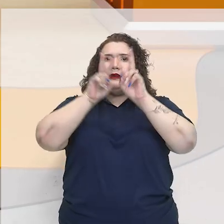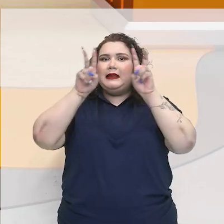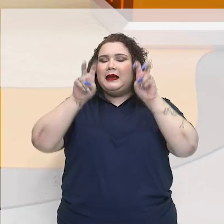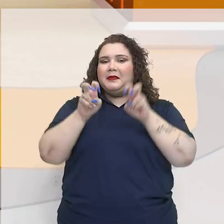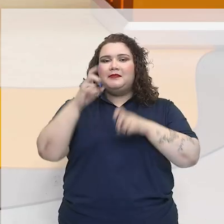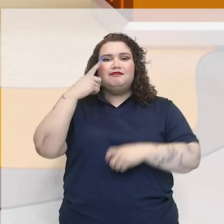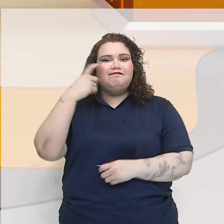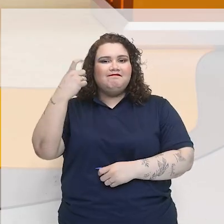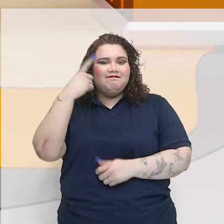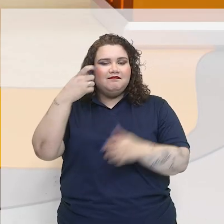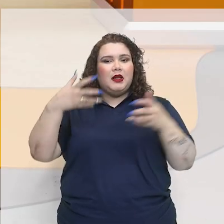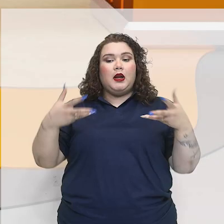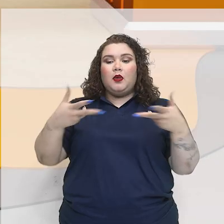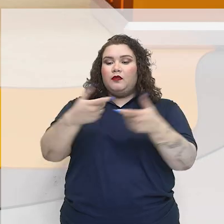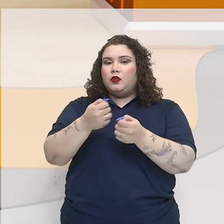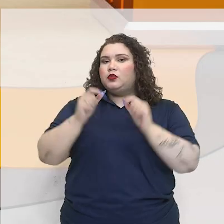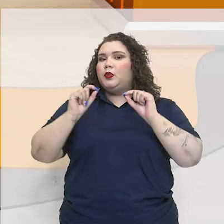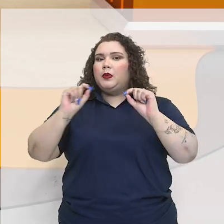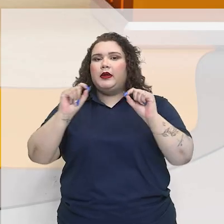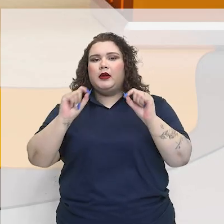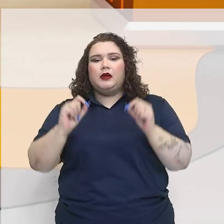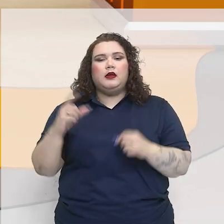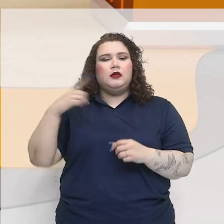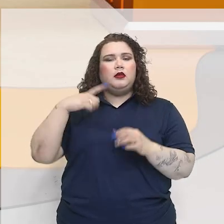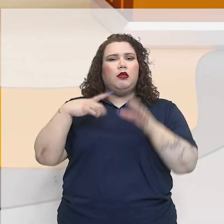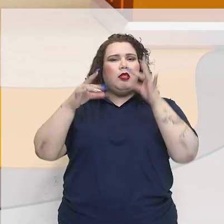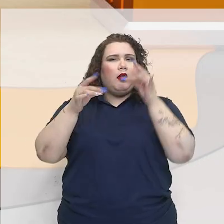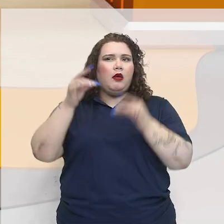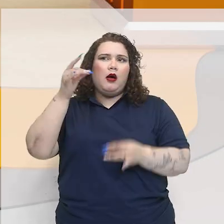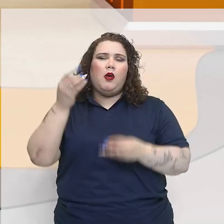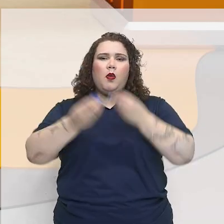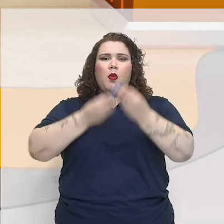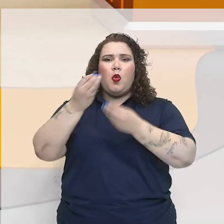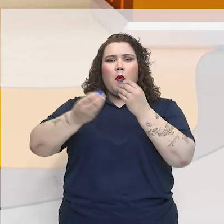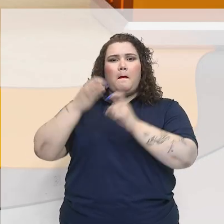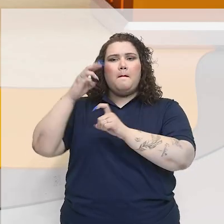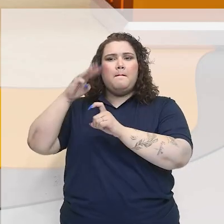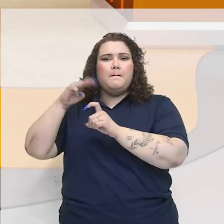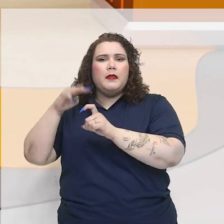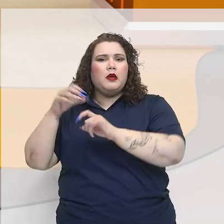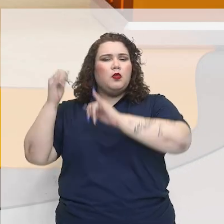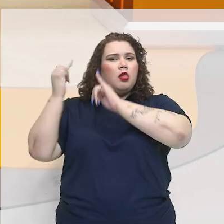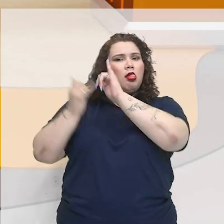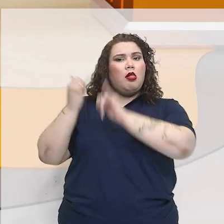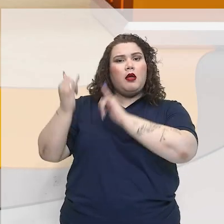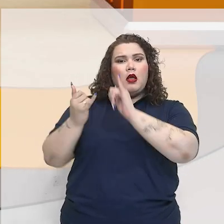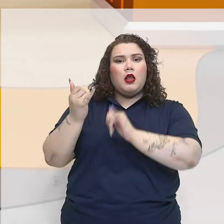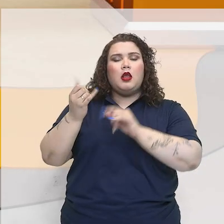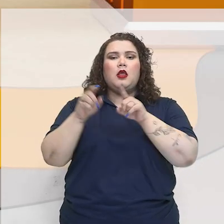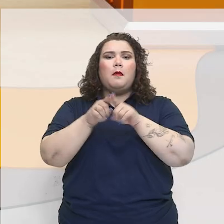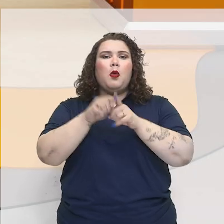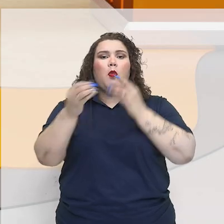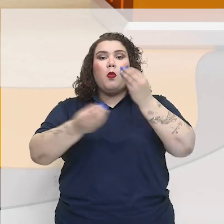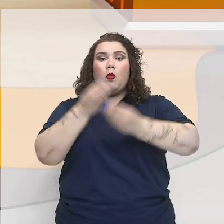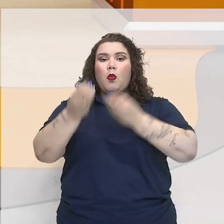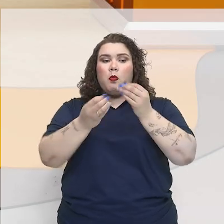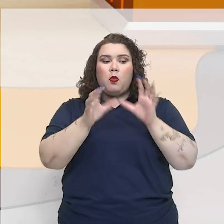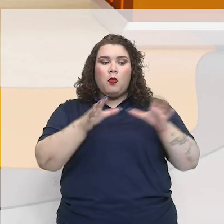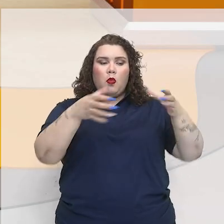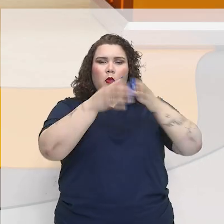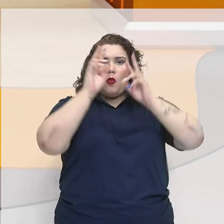interessantíssimos, que é exatamente aí um pouco sobre os mitos e as lendas e como a espécie humana então ela começou a